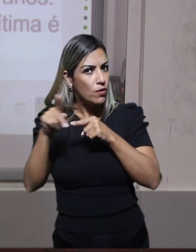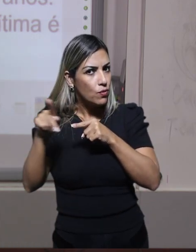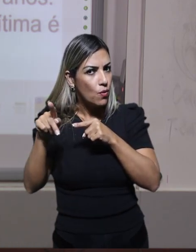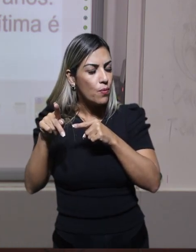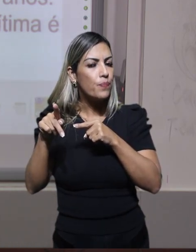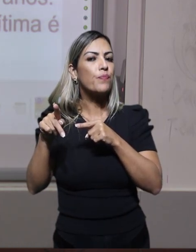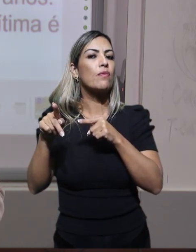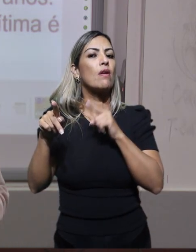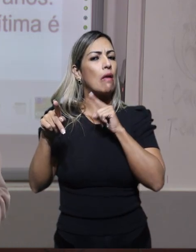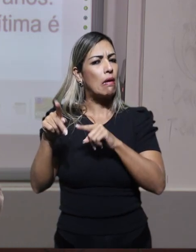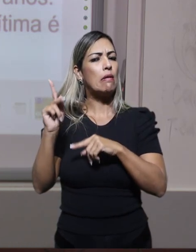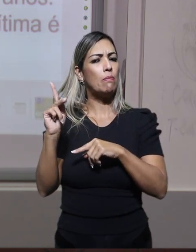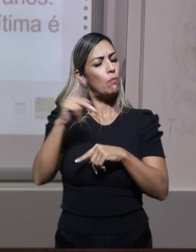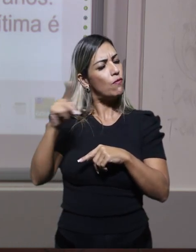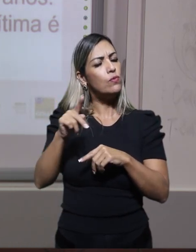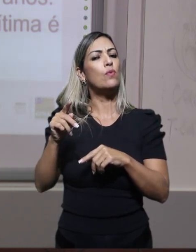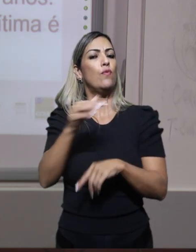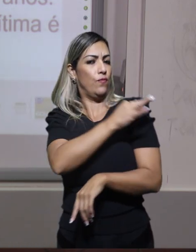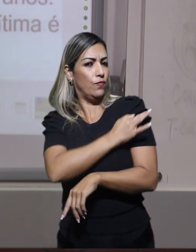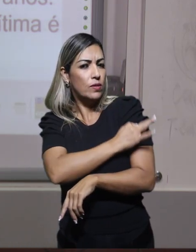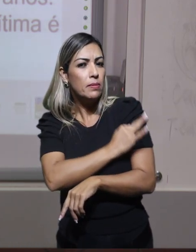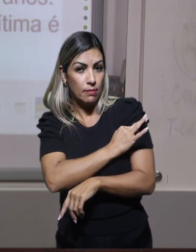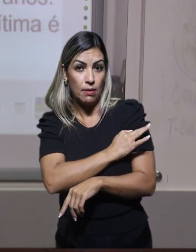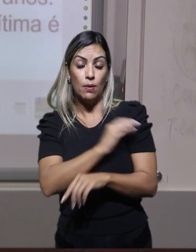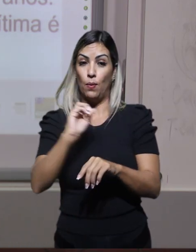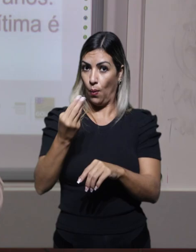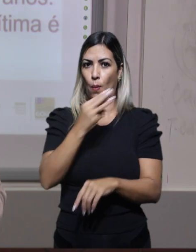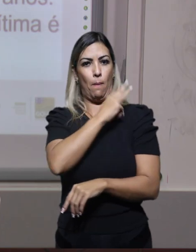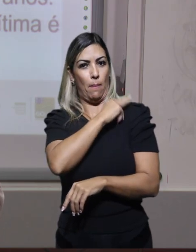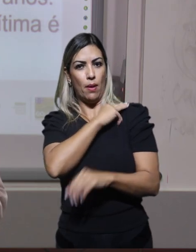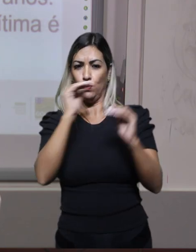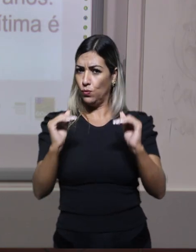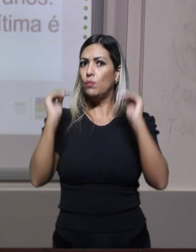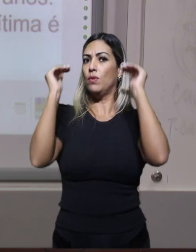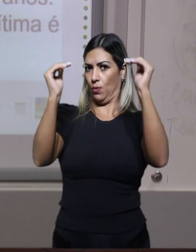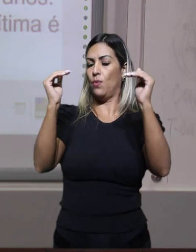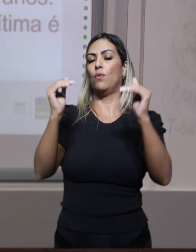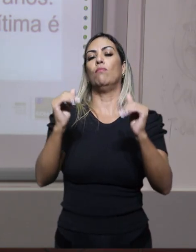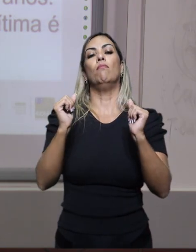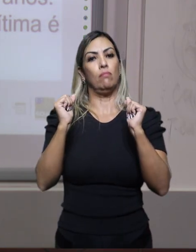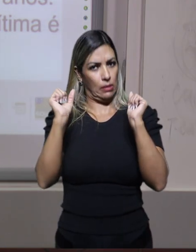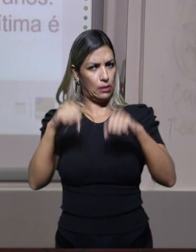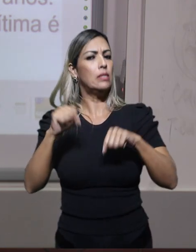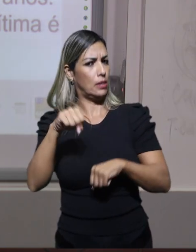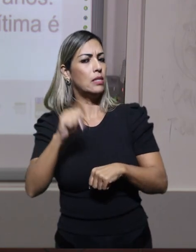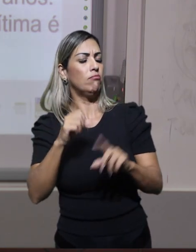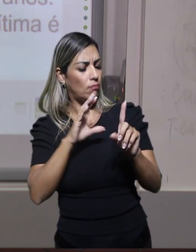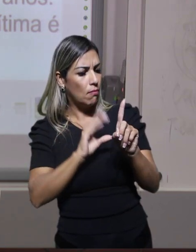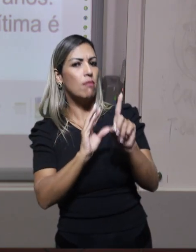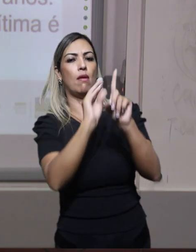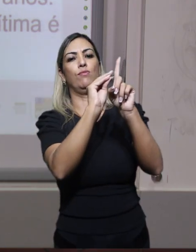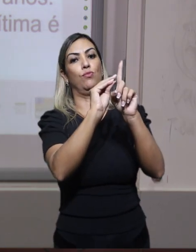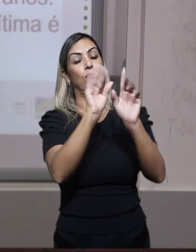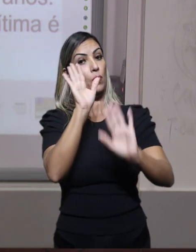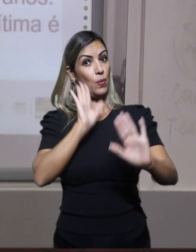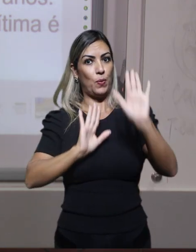ensino fundamental, ensino médio, ensino superior, configura sim o assédio sexual. E a gente tem que